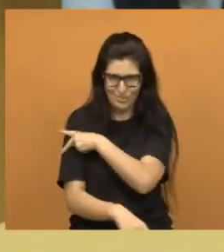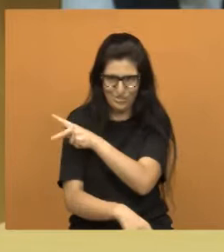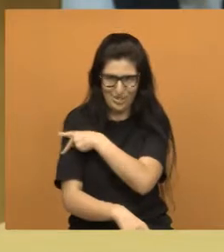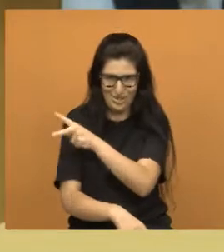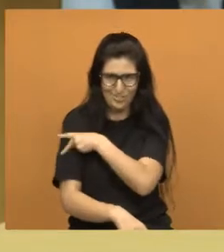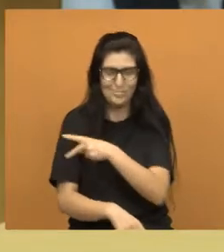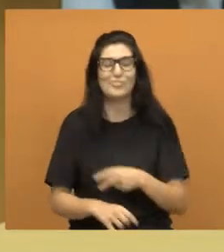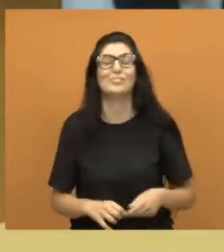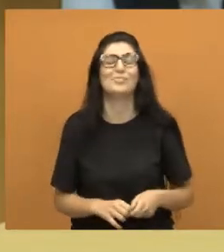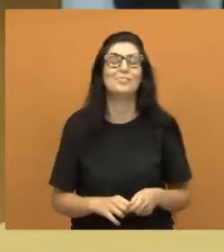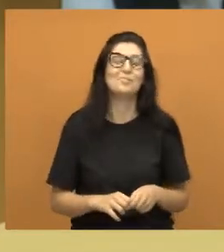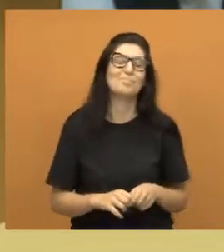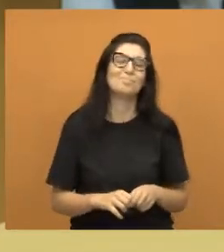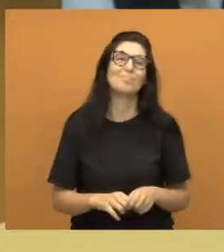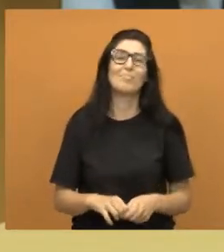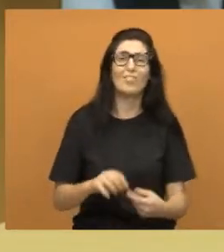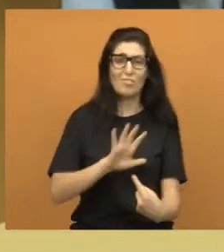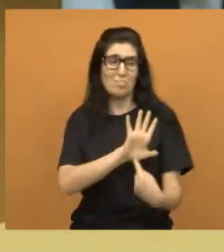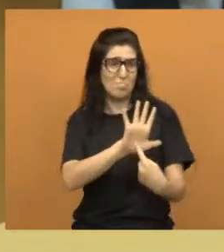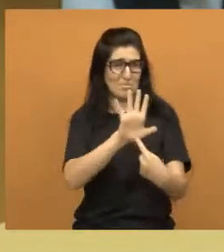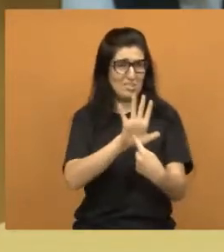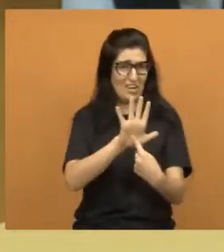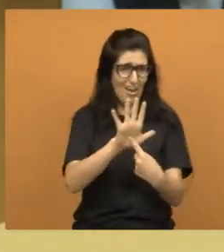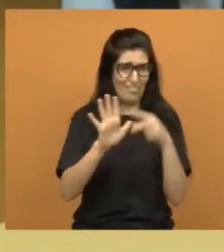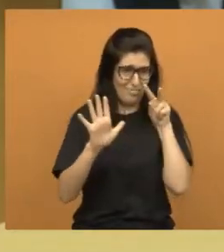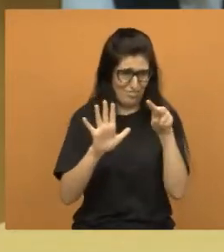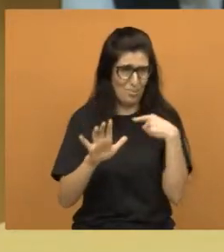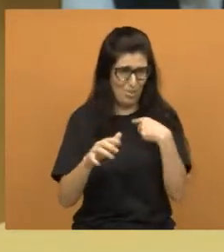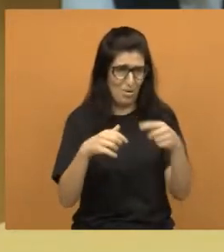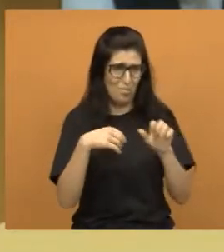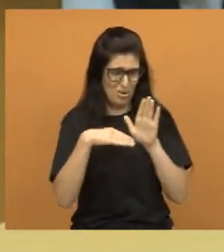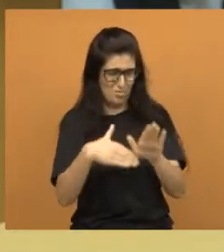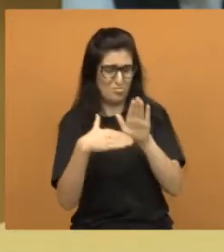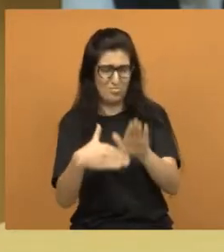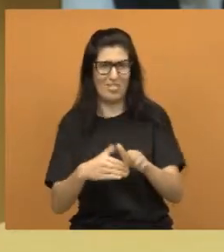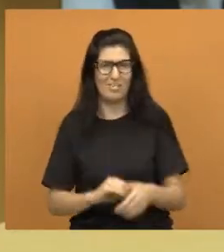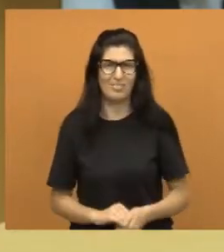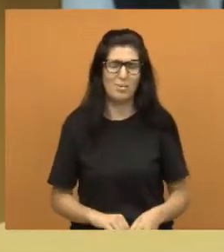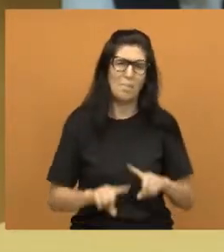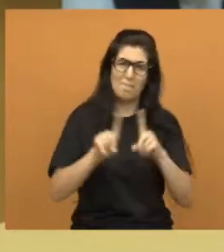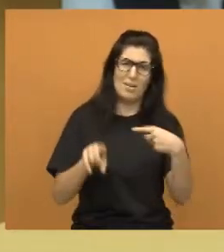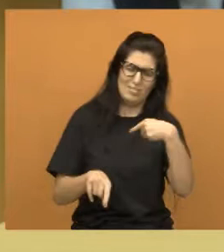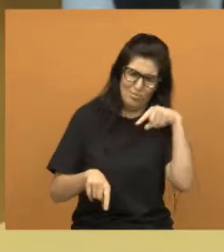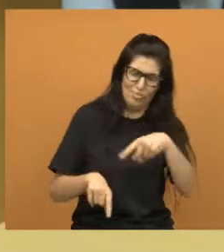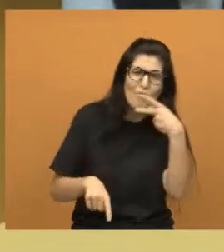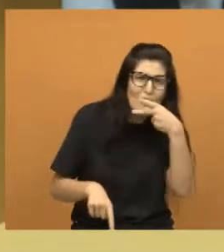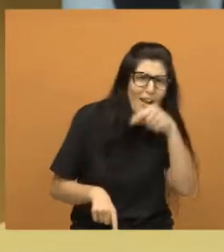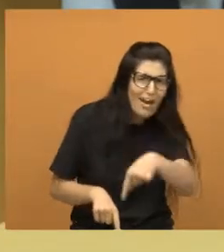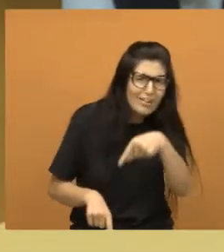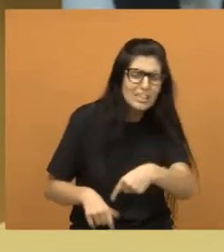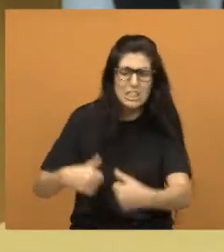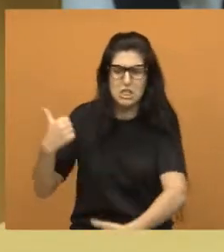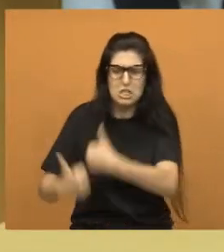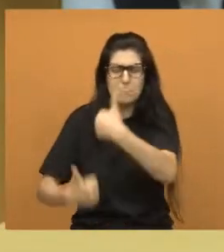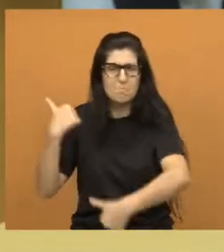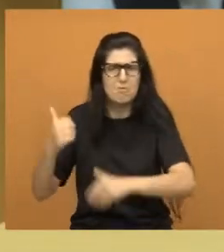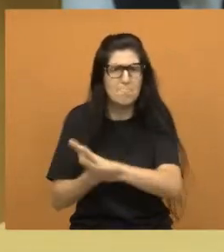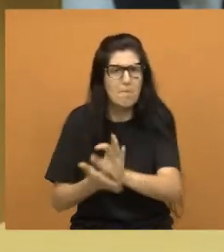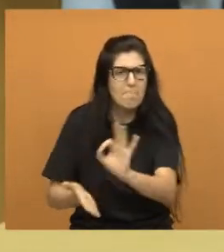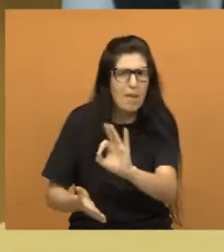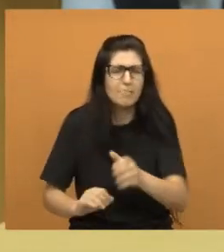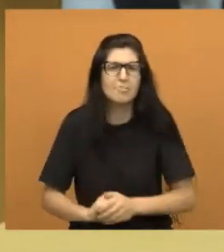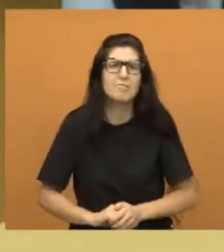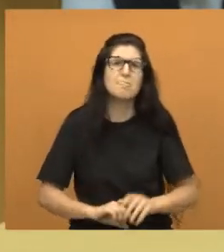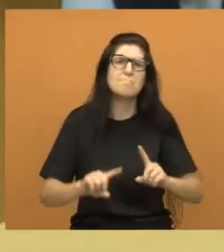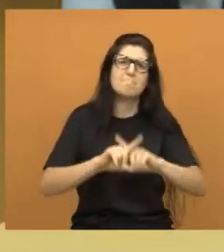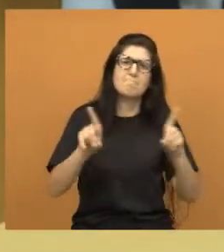ser candidato, eu vou voltar e dizer aqui. Não vai investir em campo nenhum, e na época da campanha ele vai investir